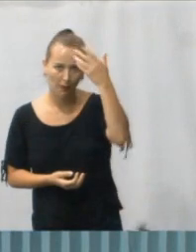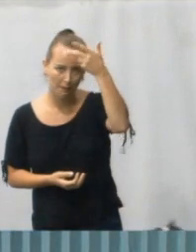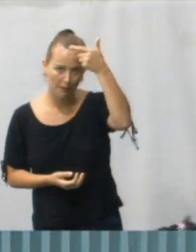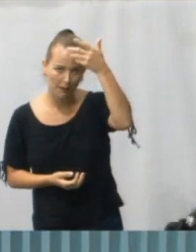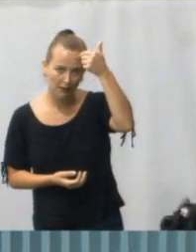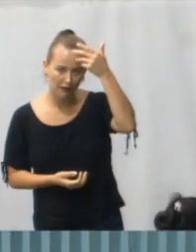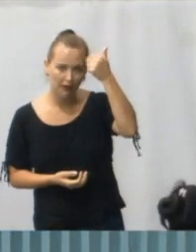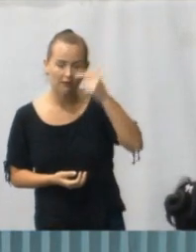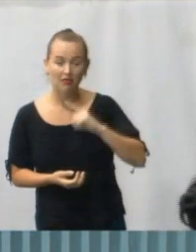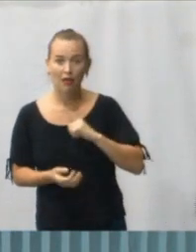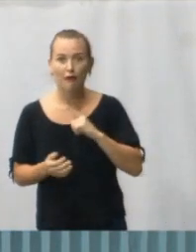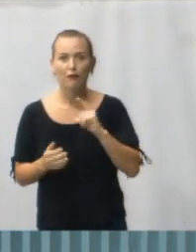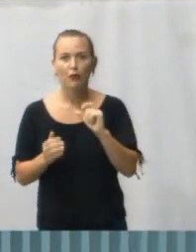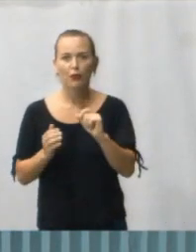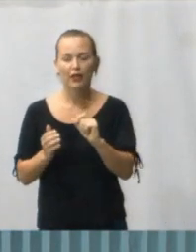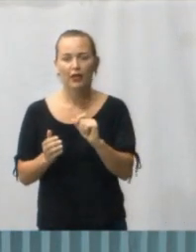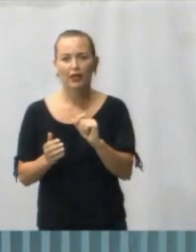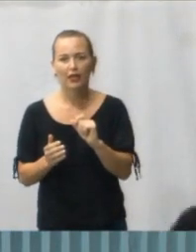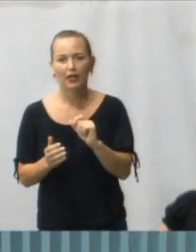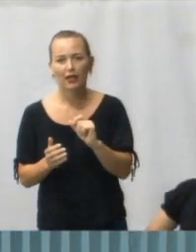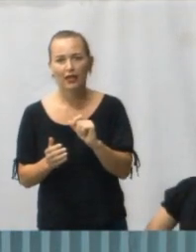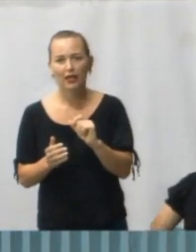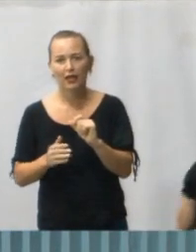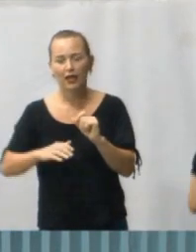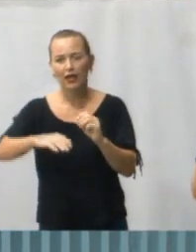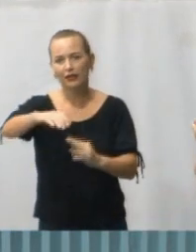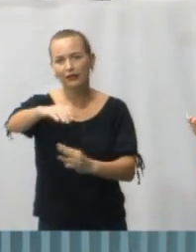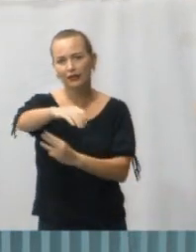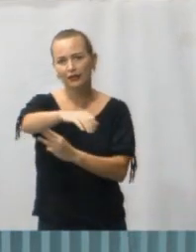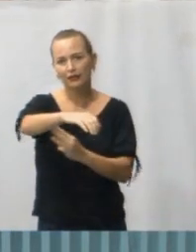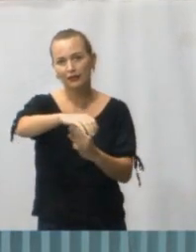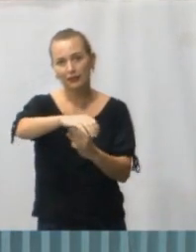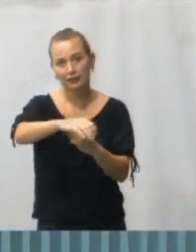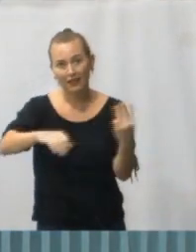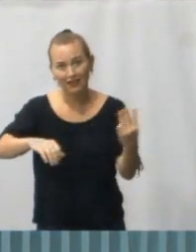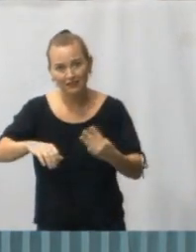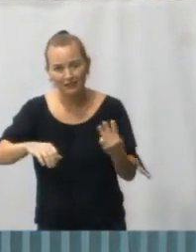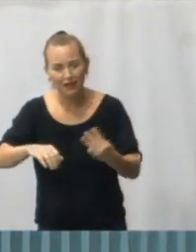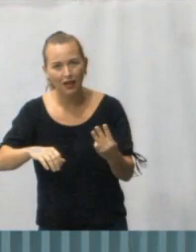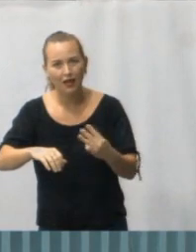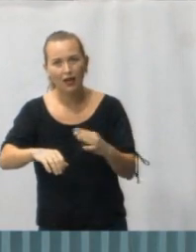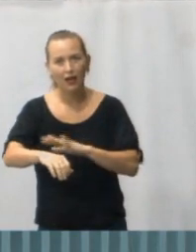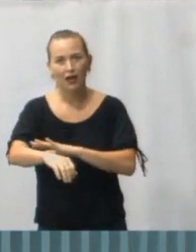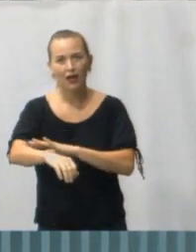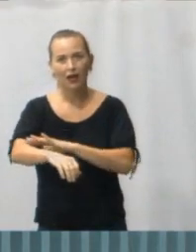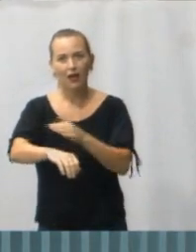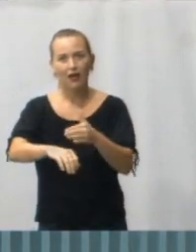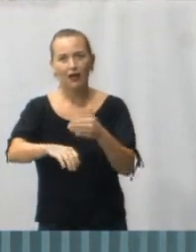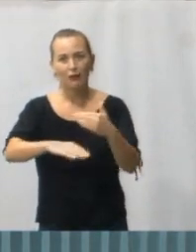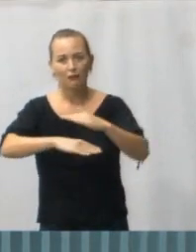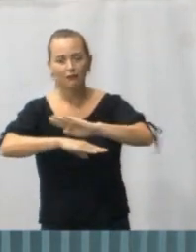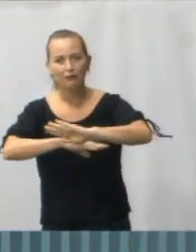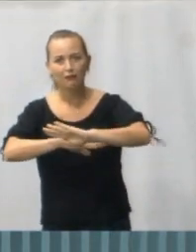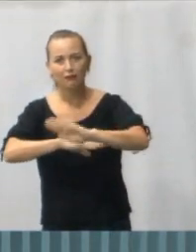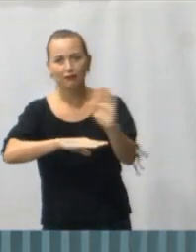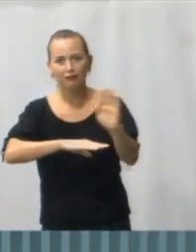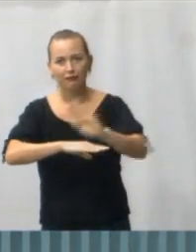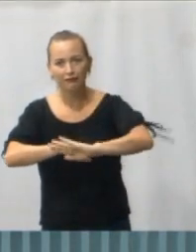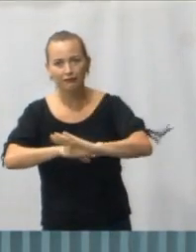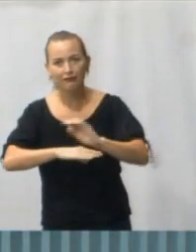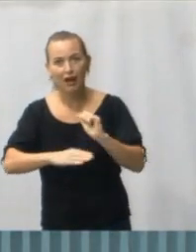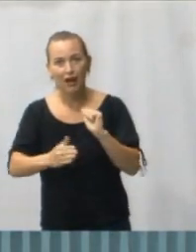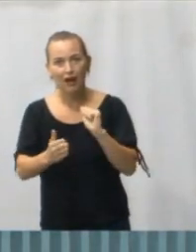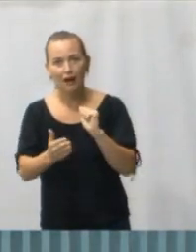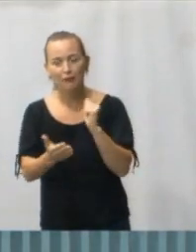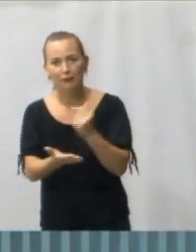do pedágio da terceira ponte, da Rodovia do Sol, sem justificativa, sendo que foi motivo de uma representação de nossa